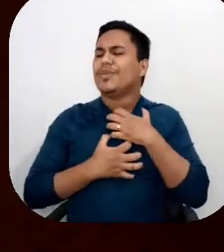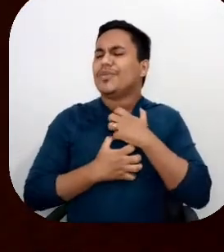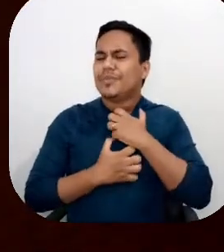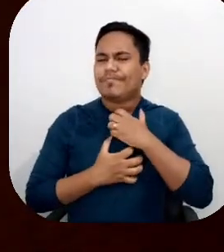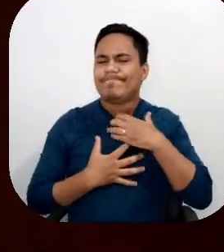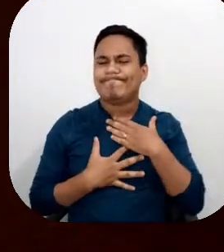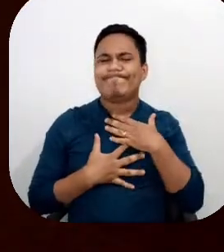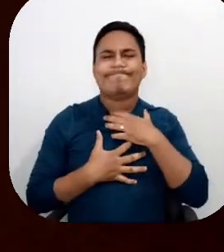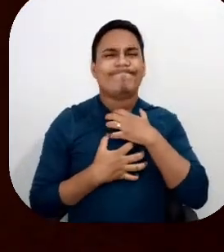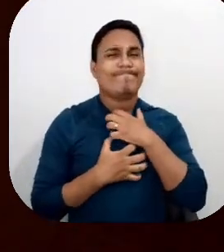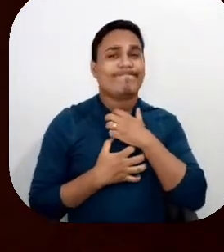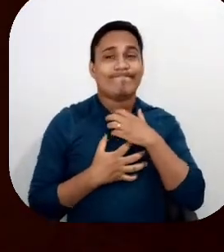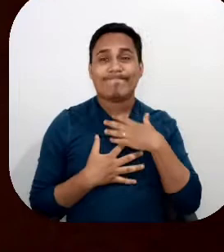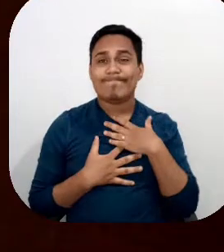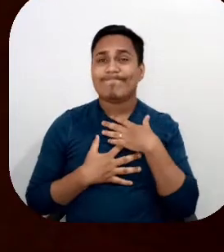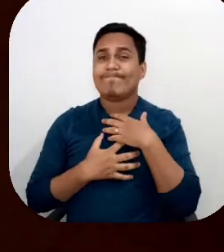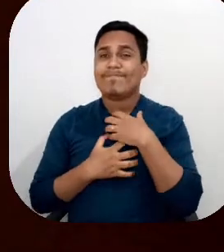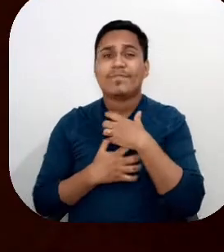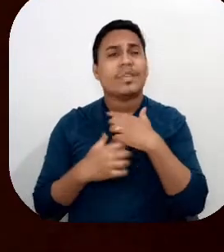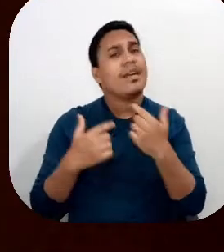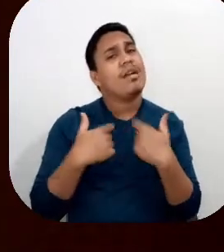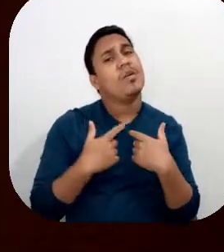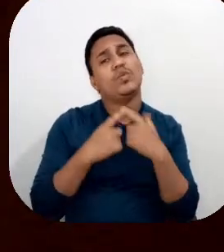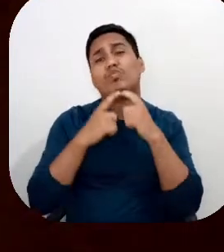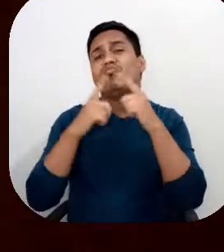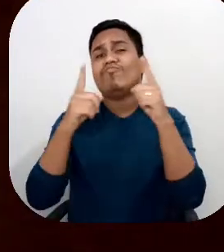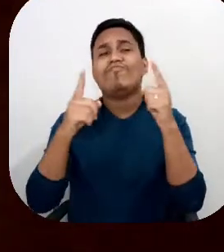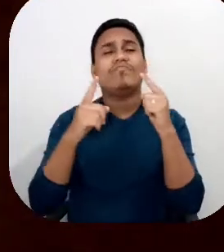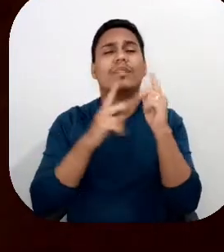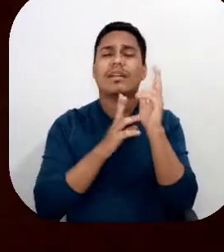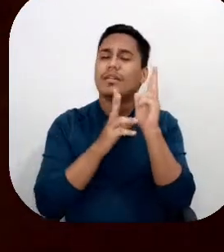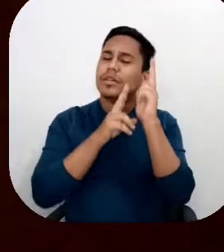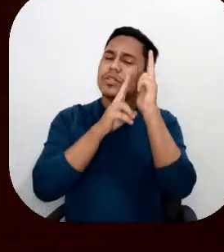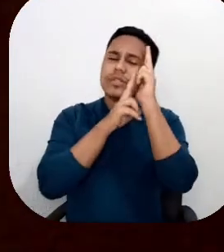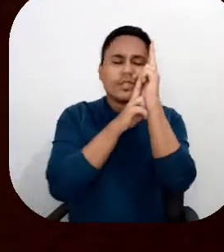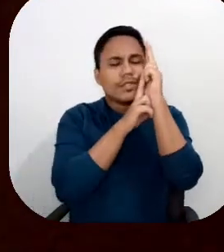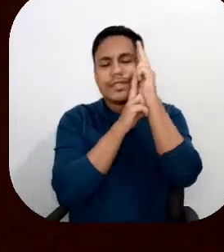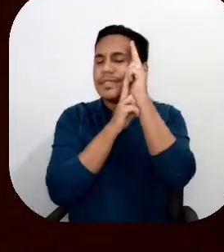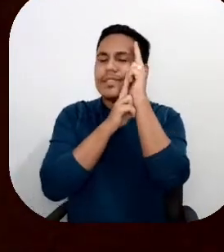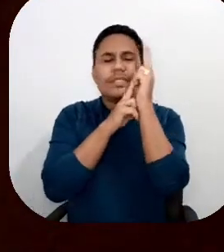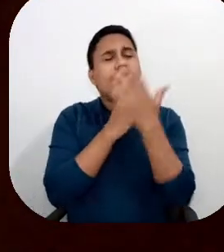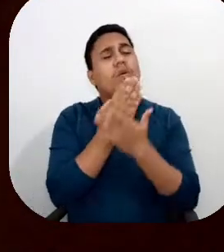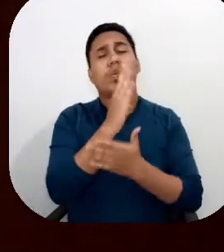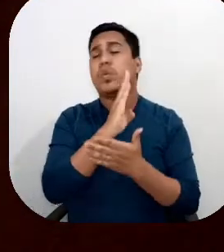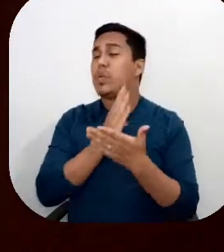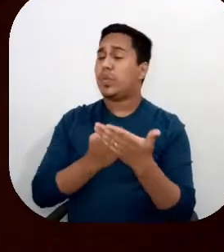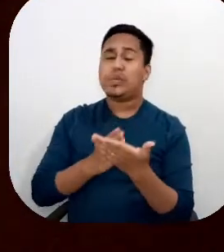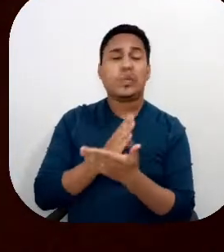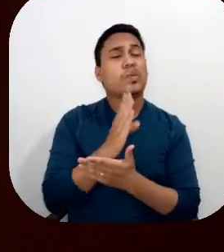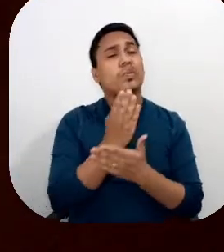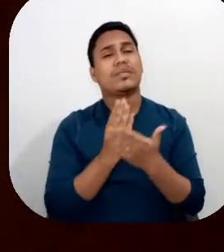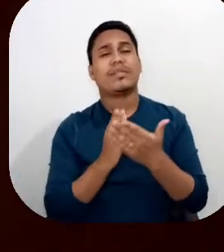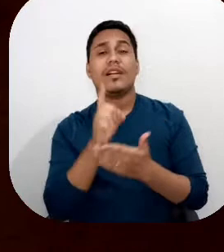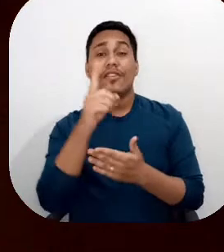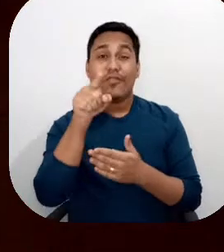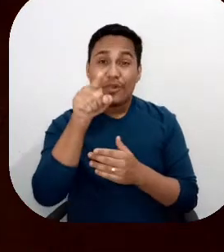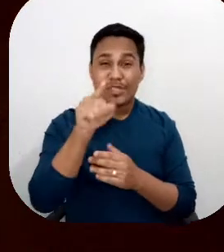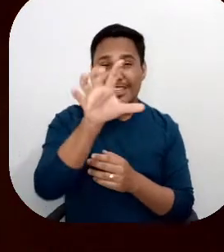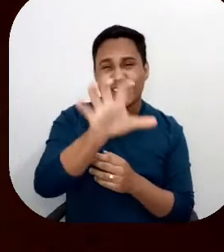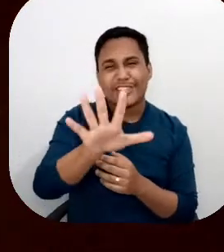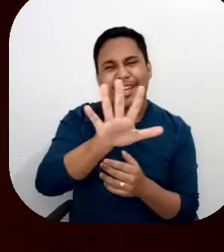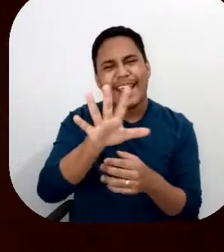aperta demais, eu não consigo dormir em paz. Eu